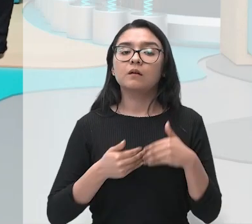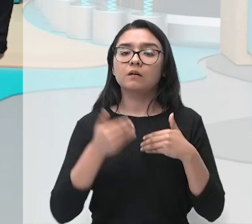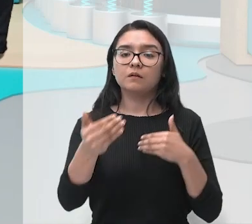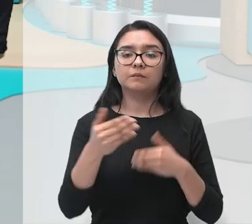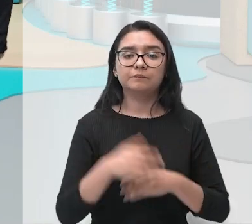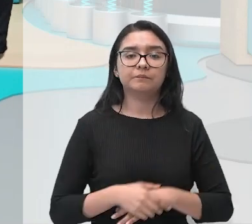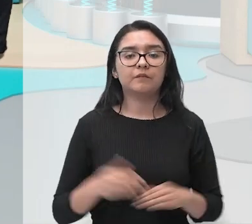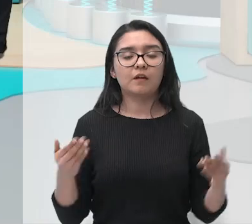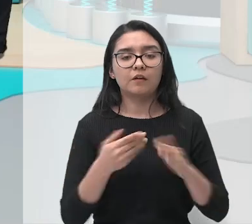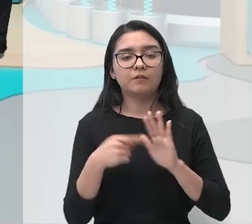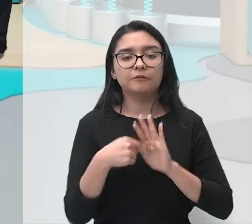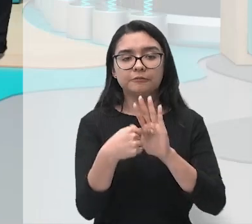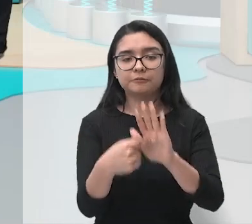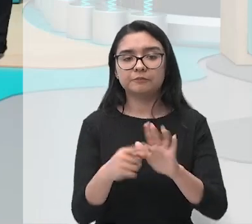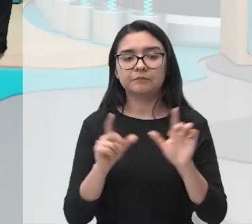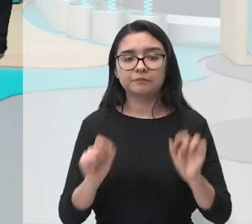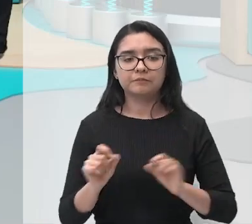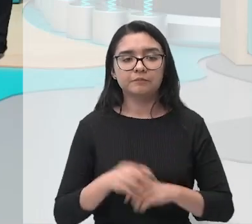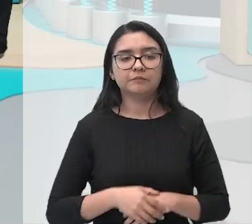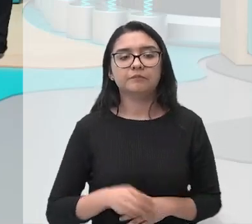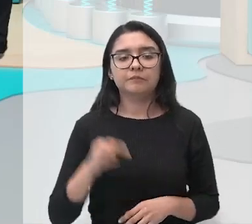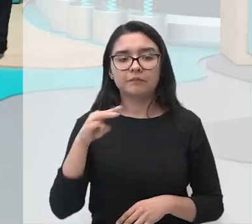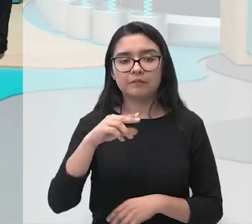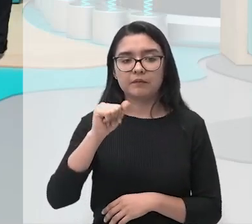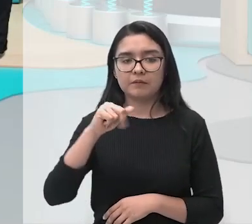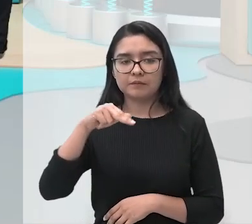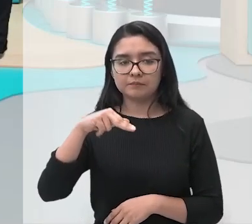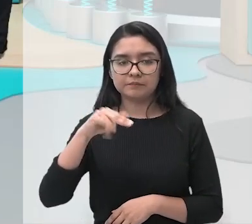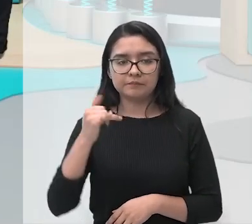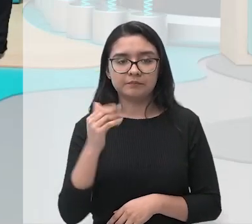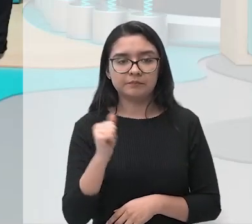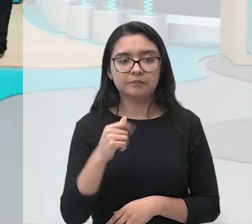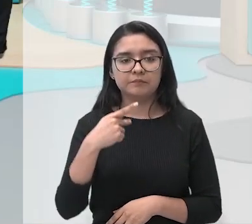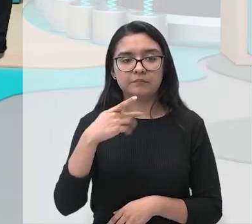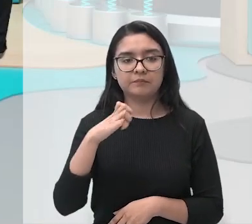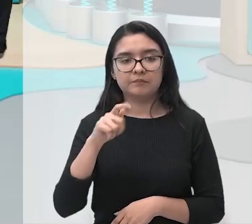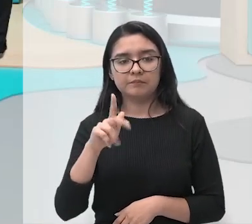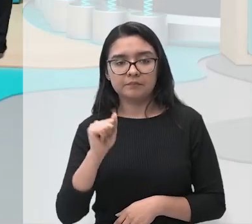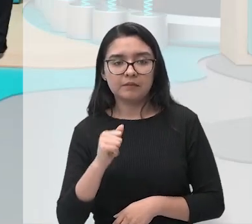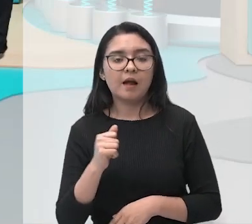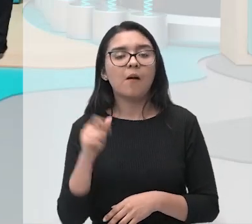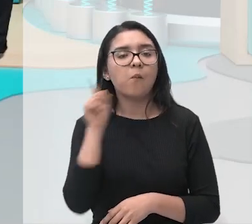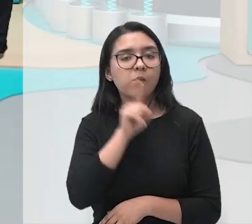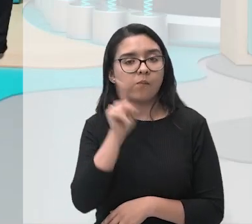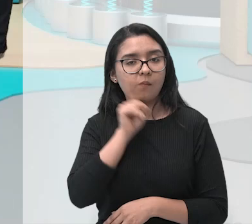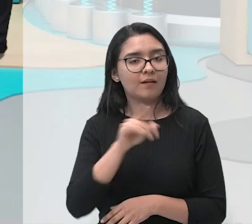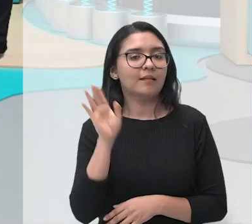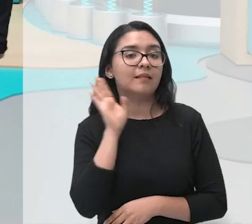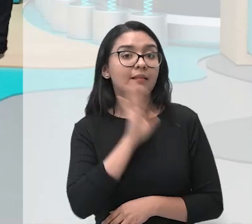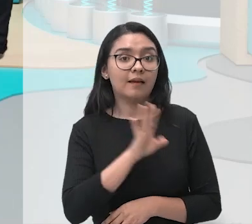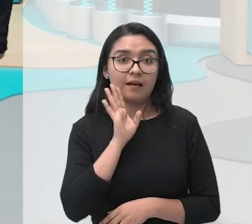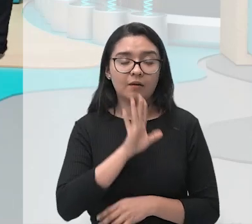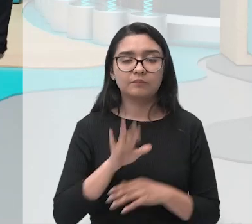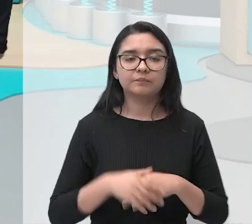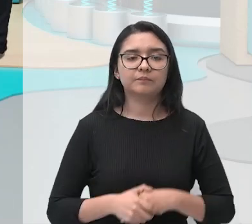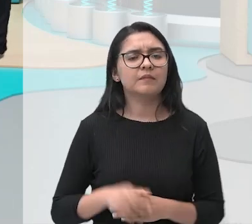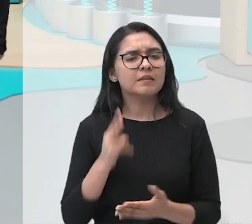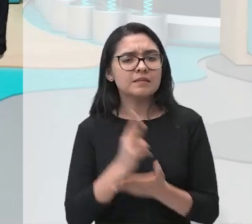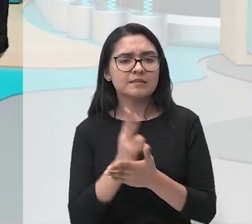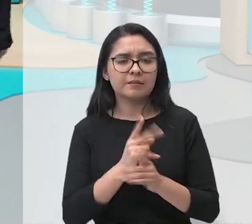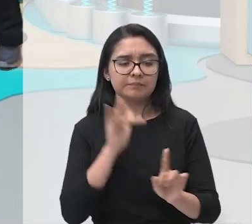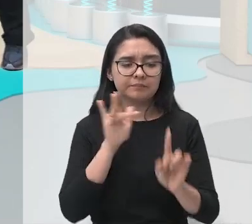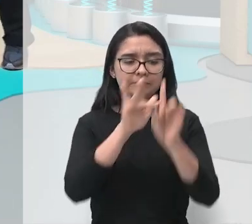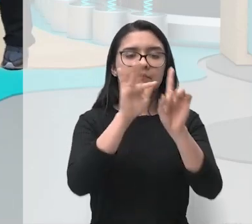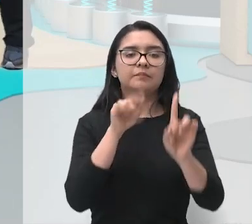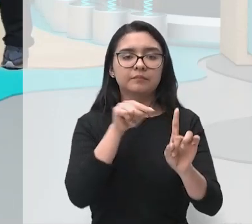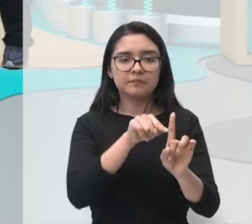Prosseguindo, eu quero apresentar para vocês o manja-pega americano. Esse é legal. Toda vez que você for tocado,